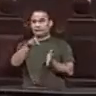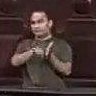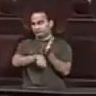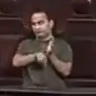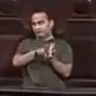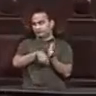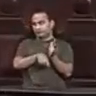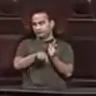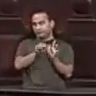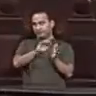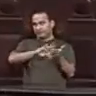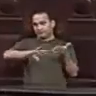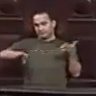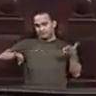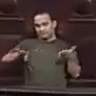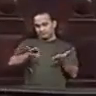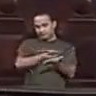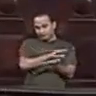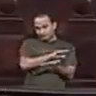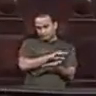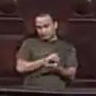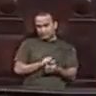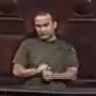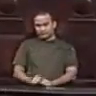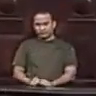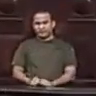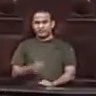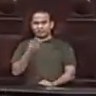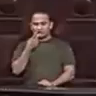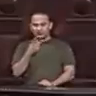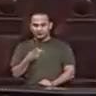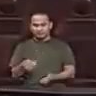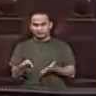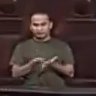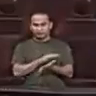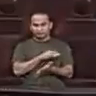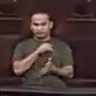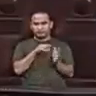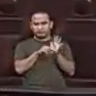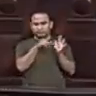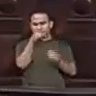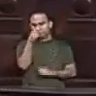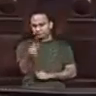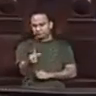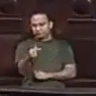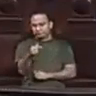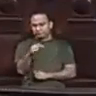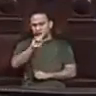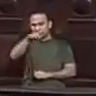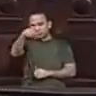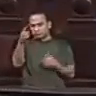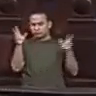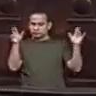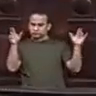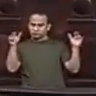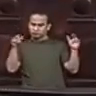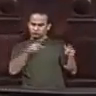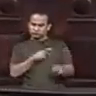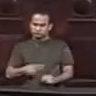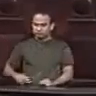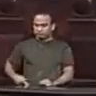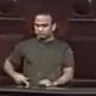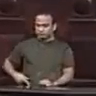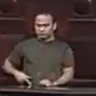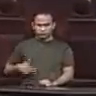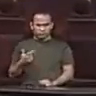Não trata de retirada de assinatura. A retirada de assinatura trata no parágrafo 7º. O parágrafo 8 fala de outra coisa, presidente.